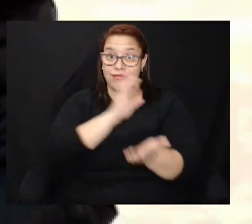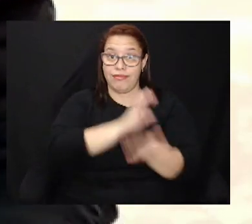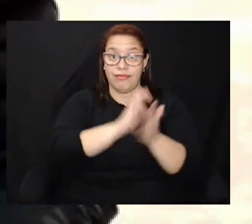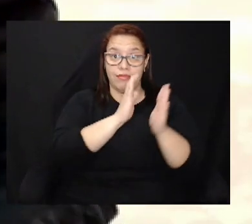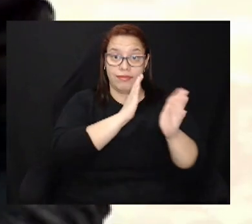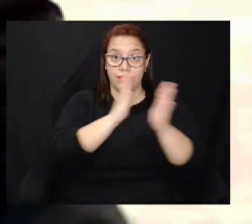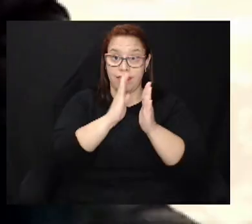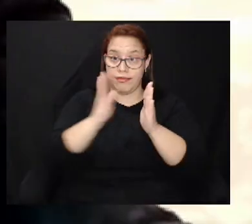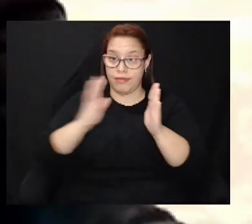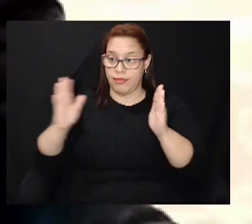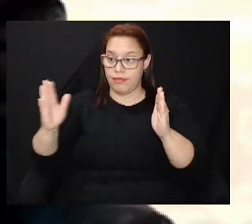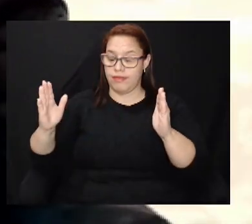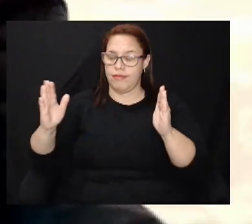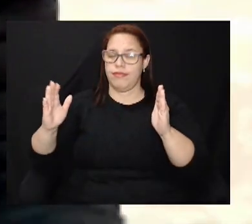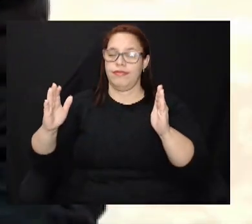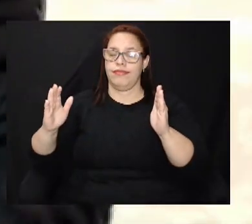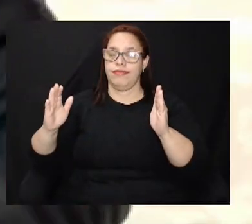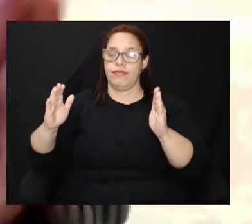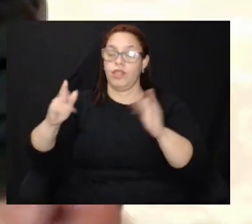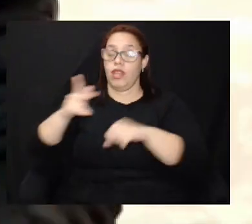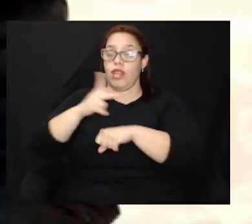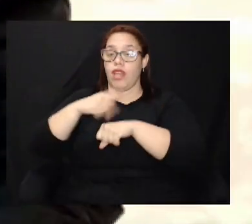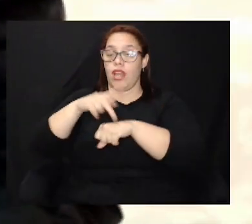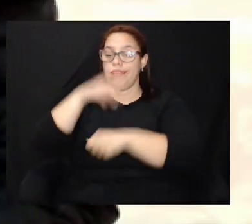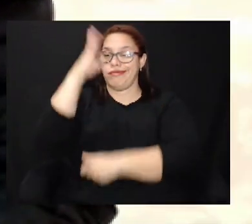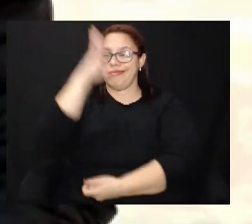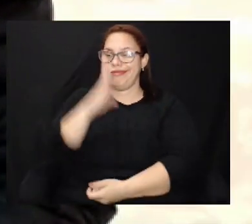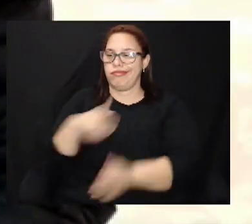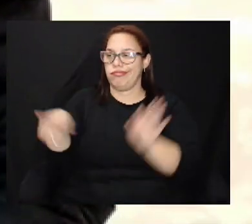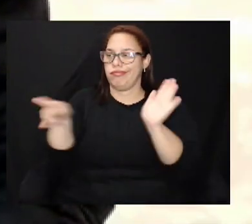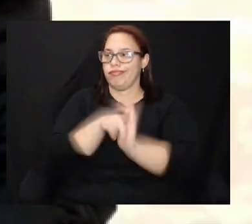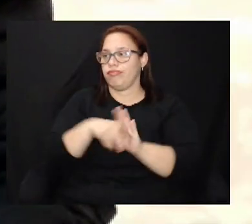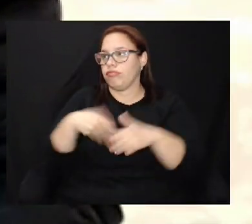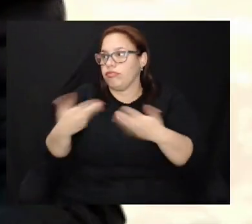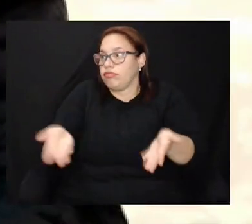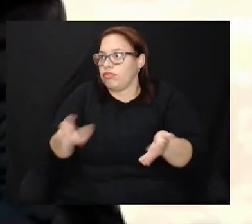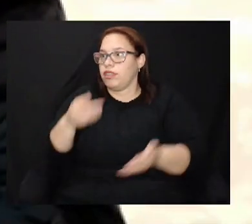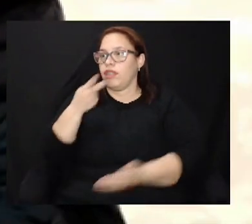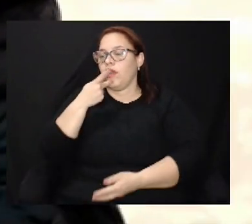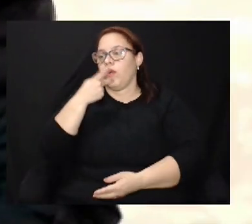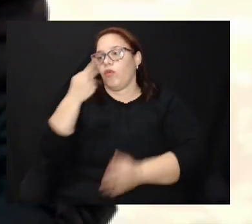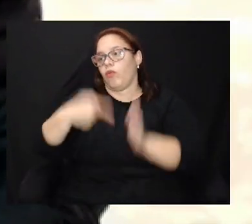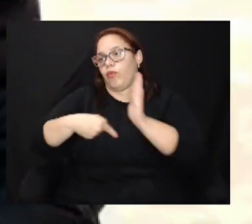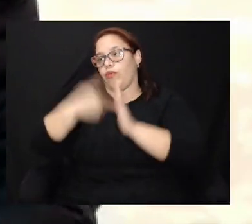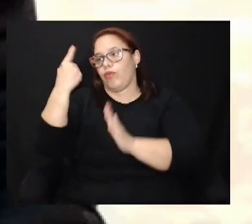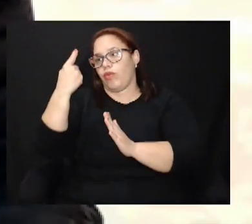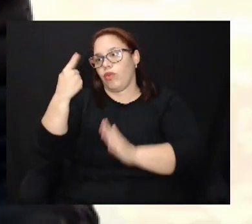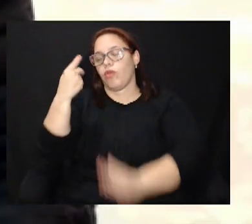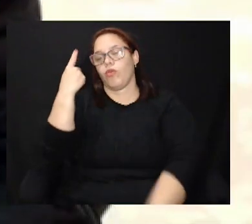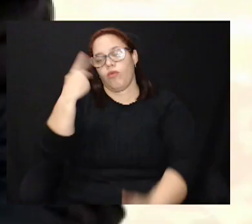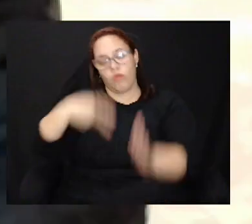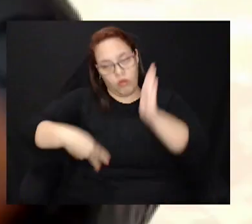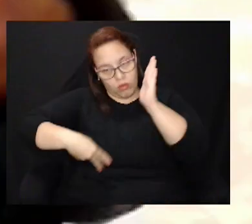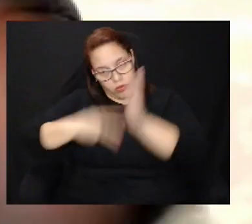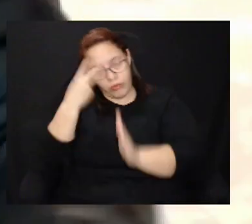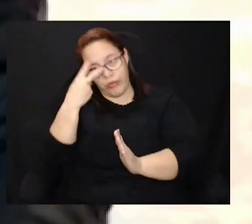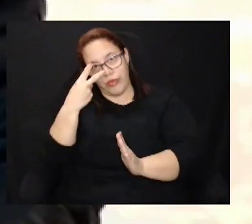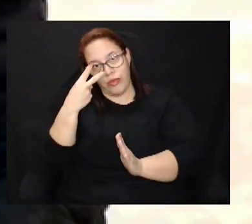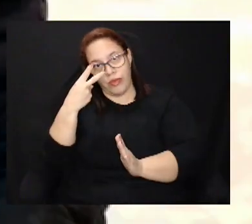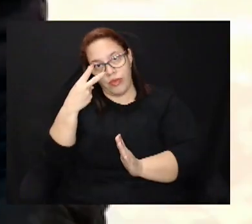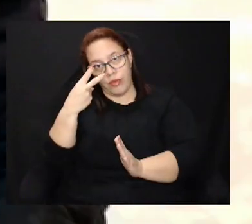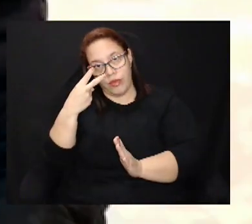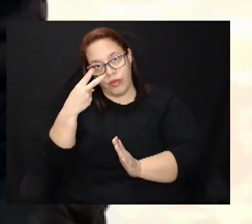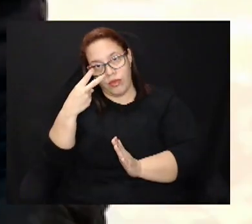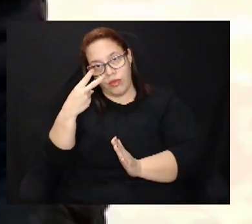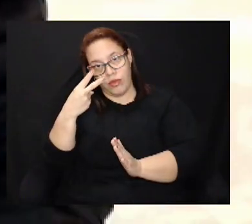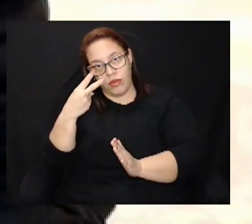longos, ao Brasil. Ele deu o primeiro recado. O segundo recado veio do Prêmio Nobel de Economia na mesma